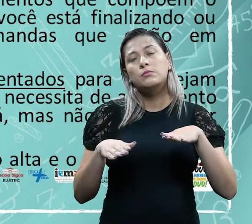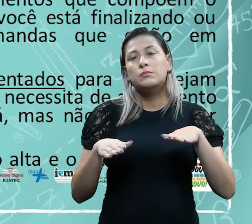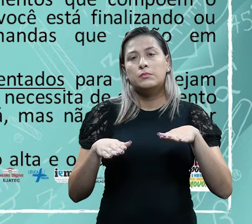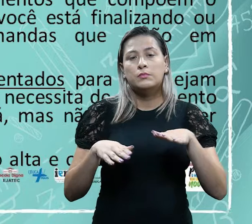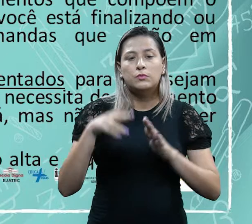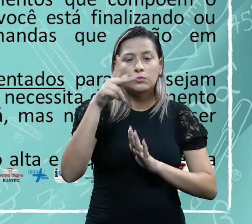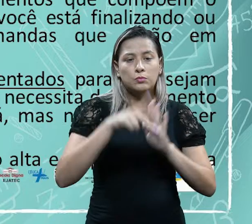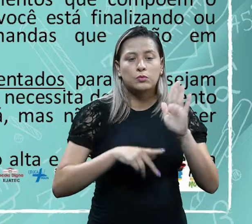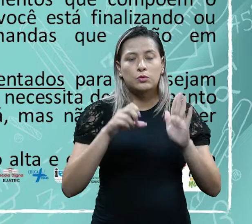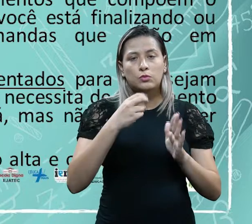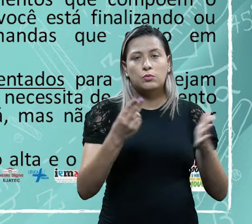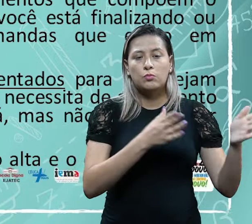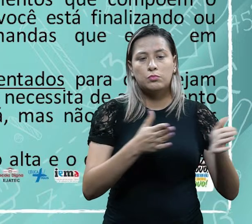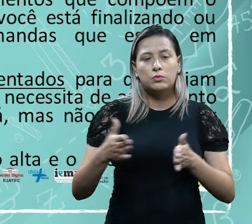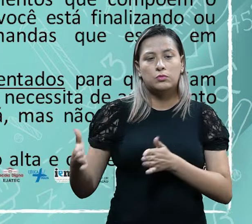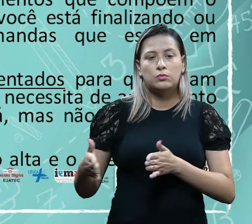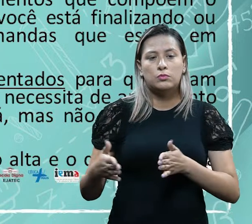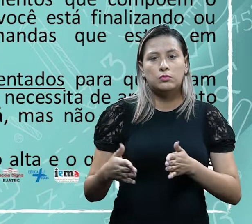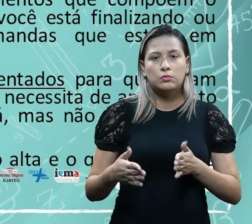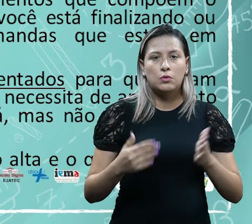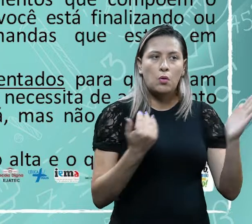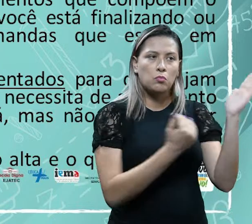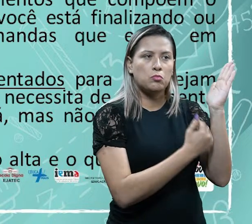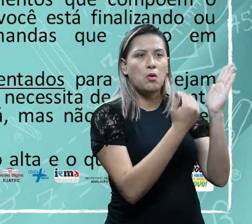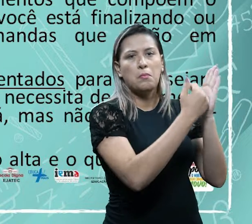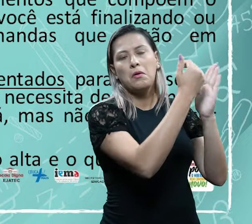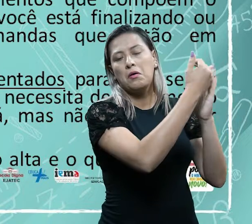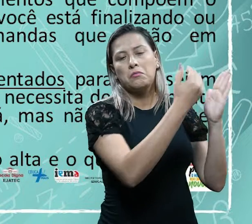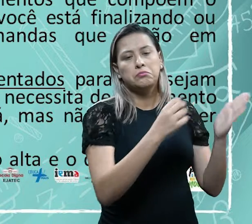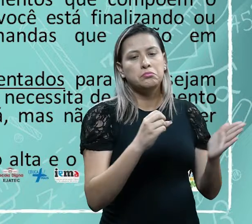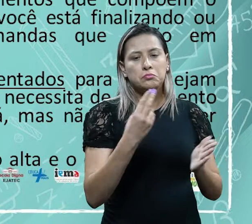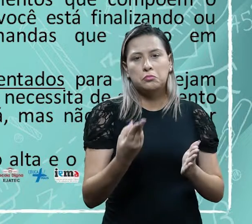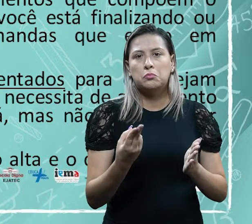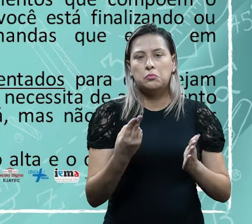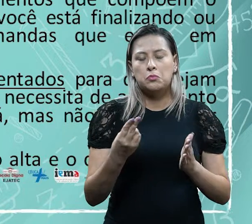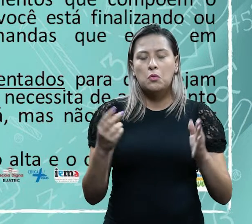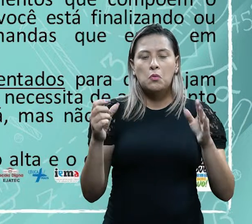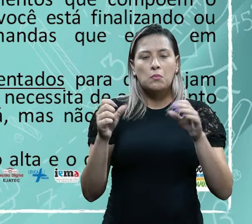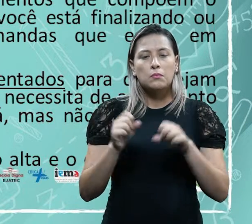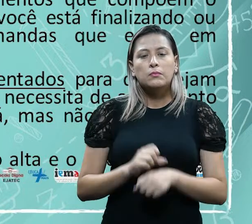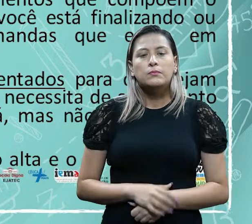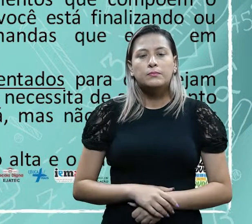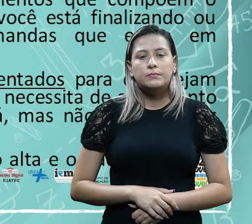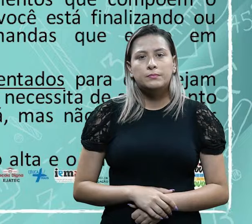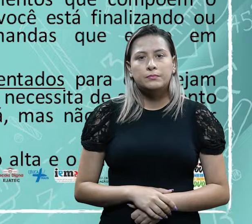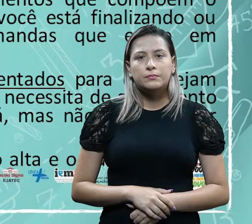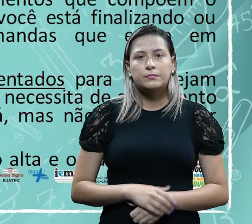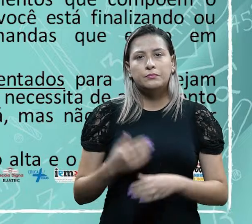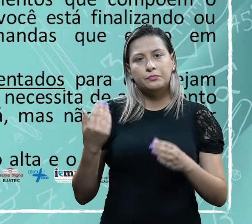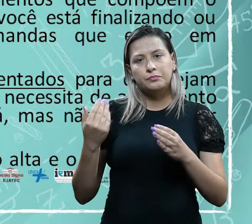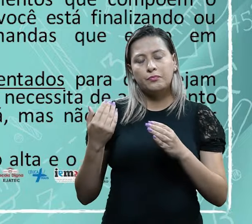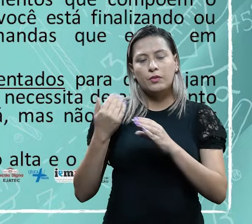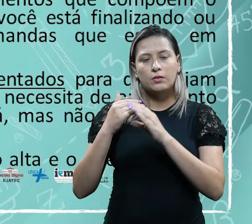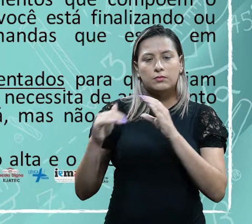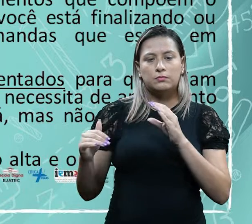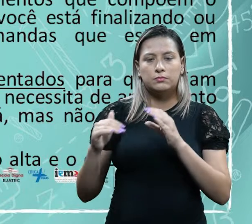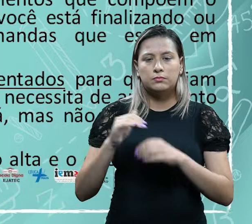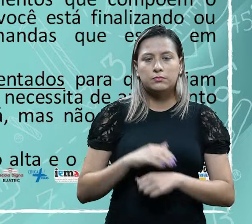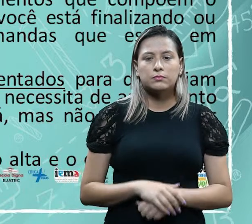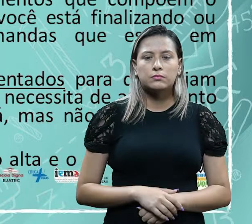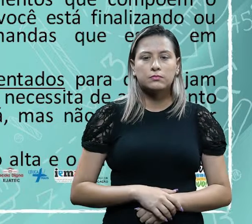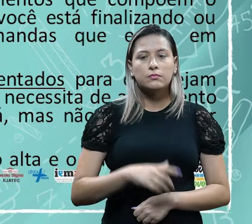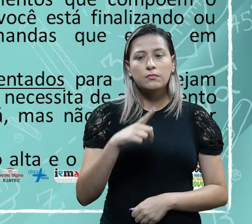processo, né? No armário ao lado ou na caixa de entrada do seu sistema, né? Se for um arquivo eletrônico. São os documentos